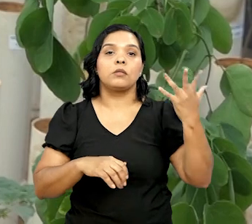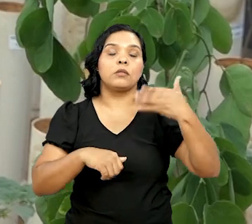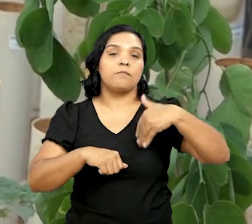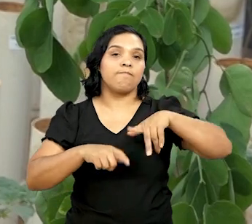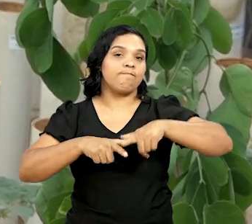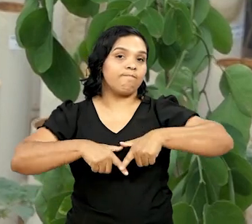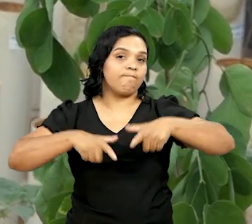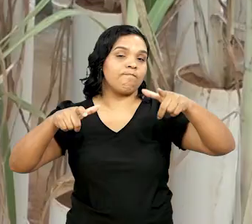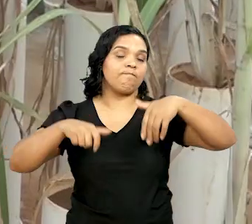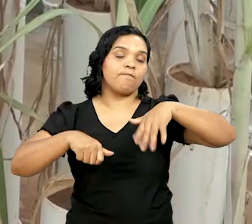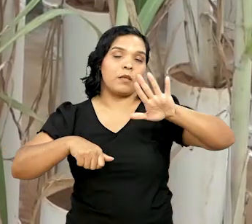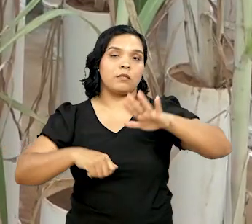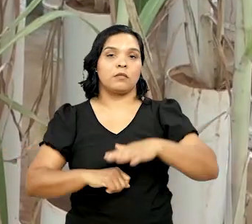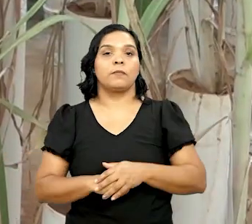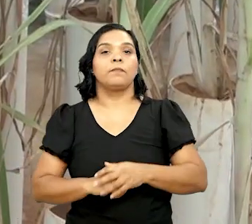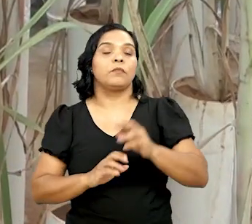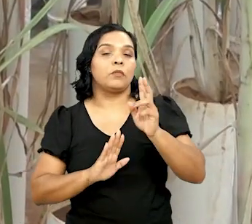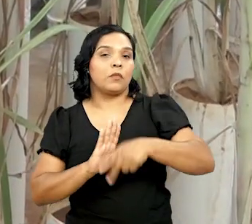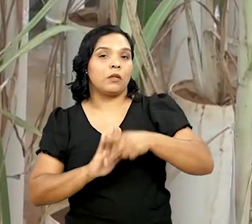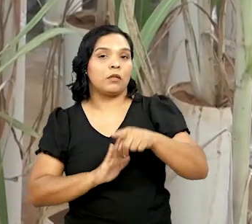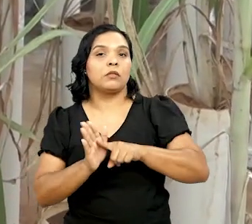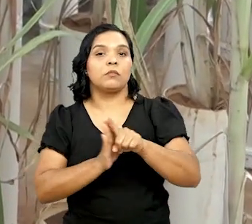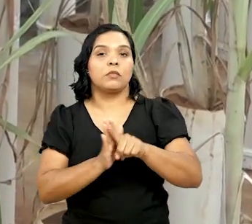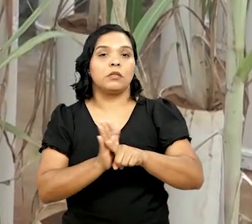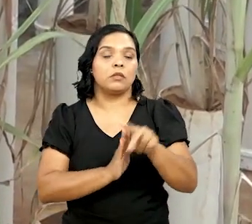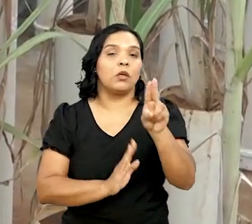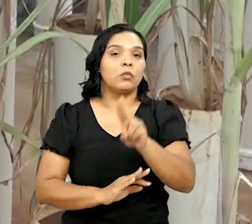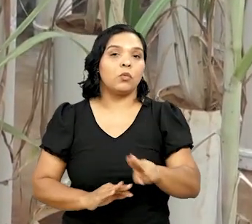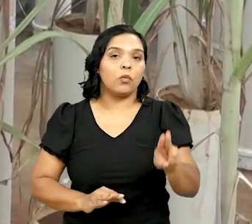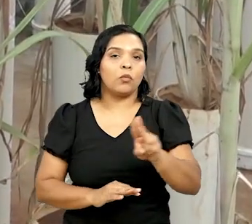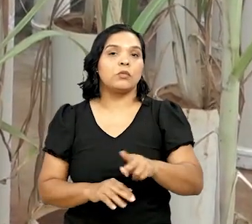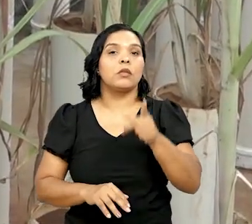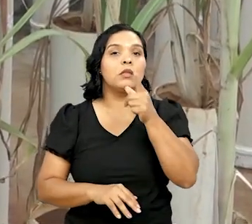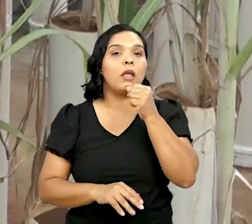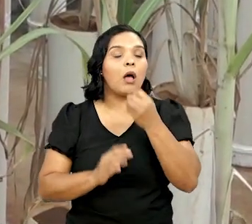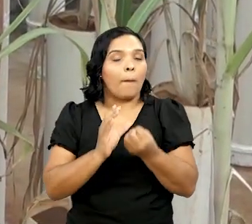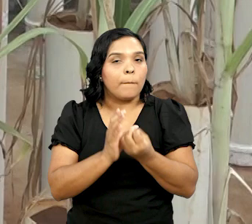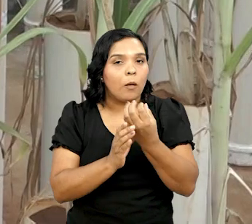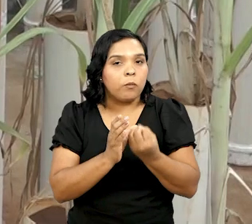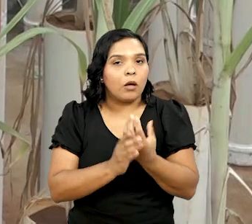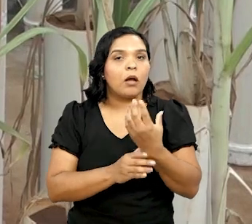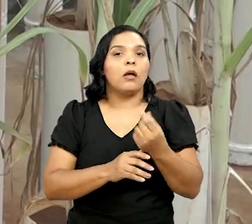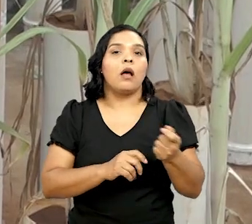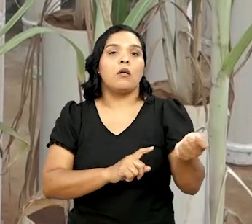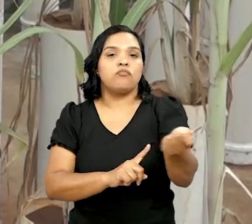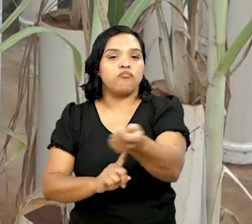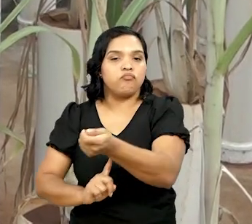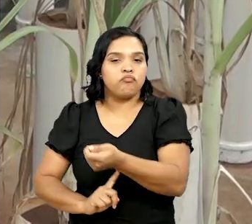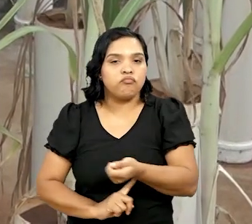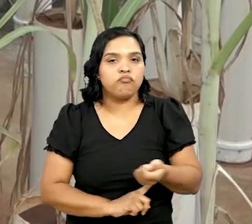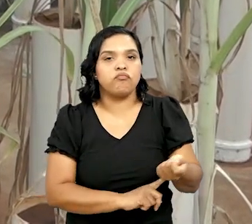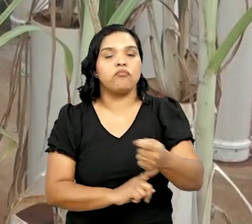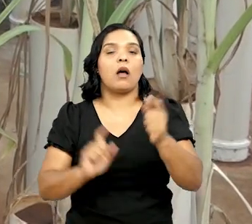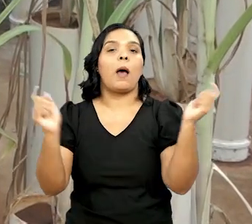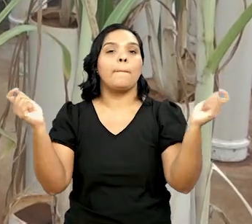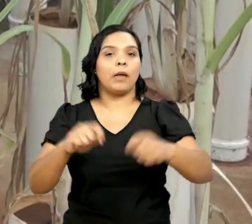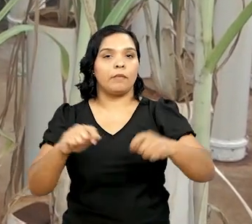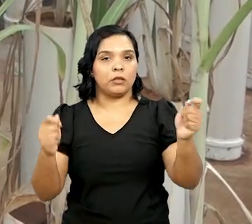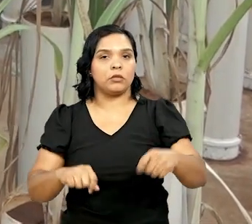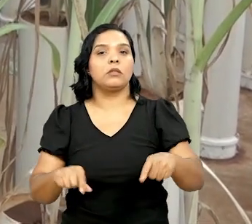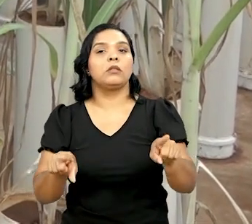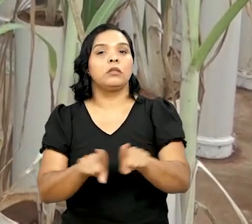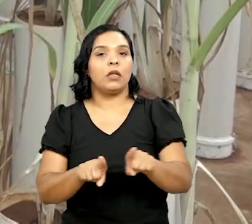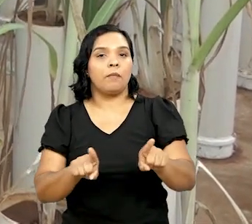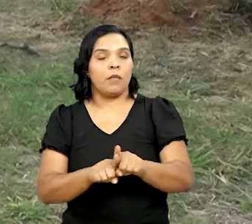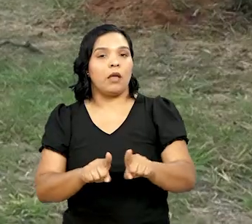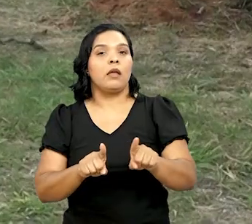feito em maior escala em campo. A finalização dos projetos de pesquisa sobre o uso da água produzida de petróleo na irrigação vai